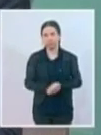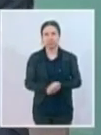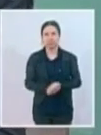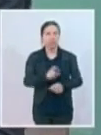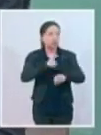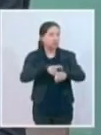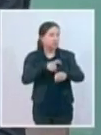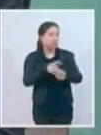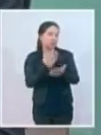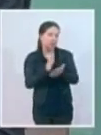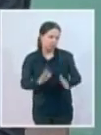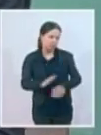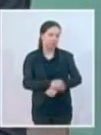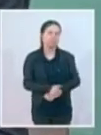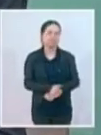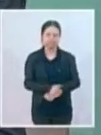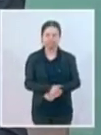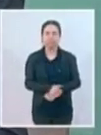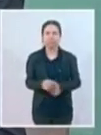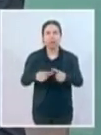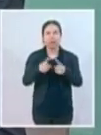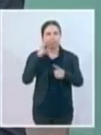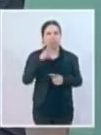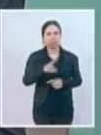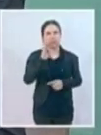tempinho se esgotou, mas eu já vi que a questão